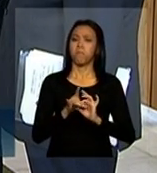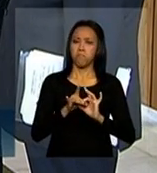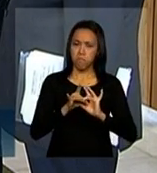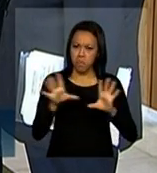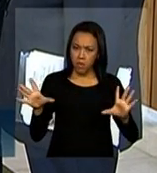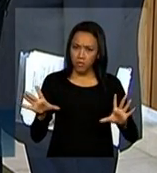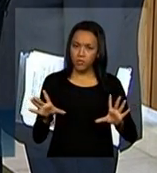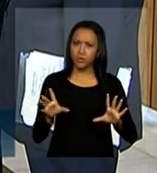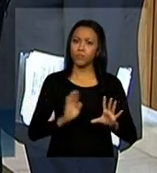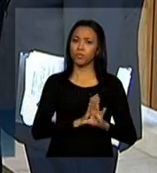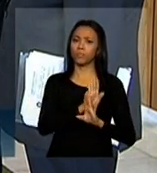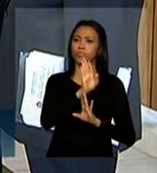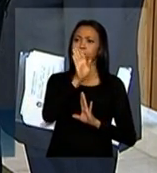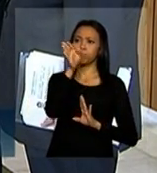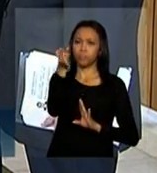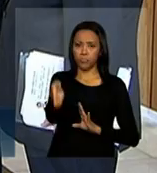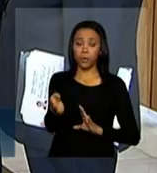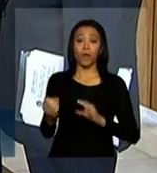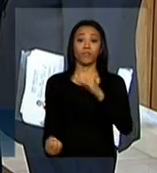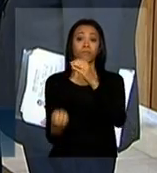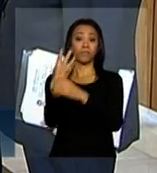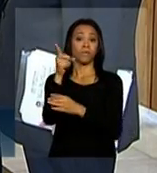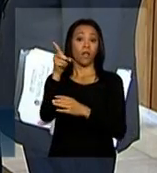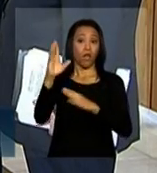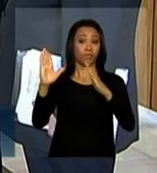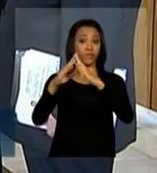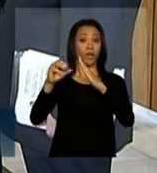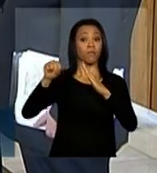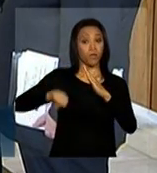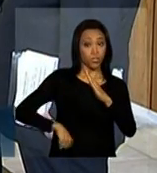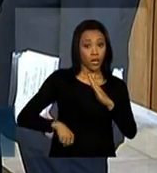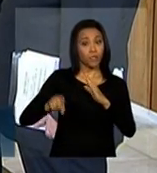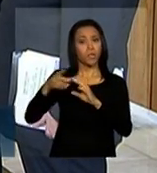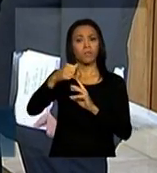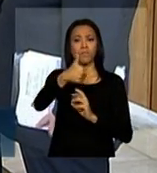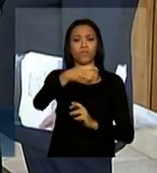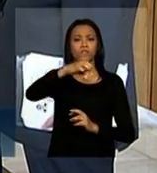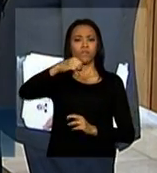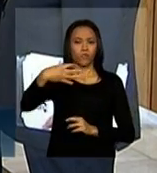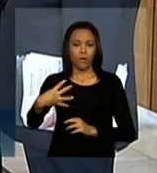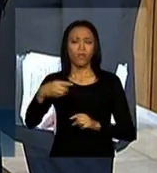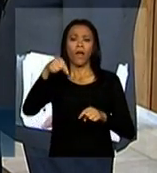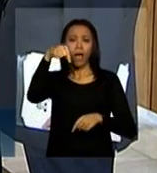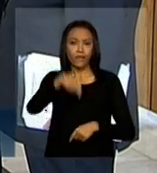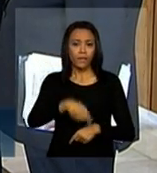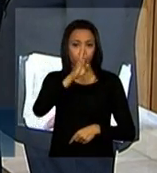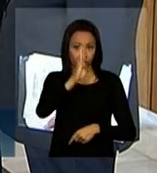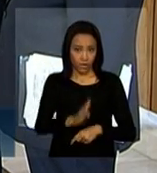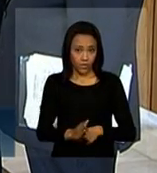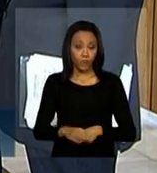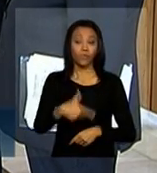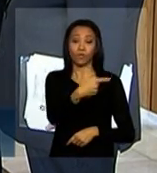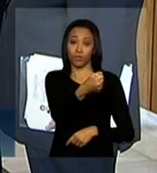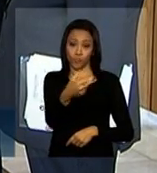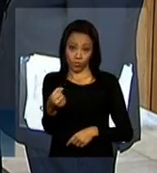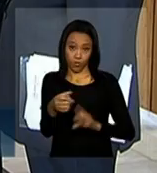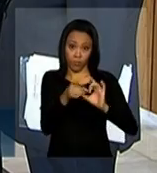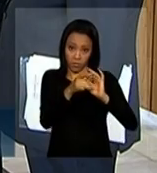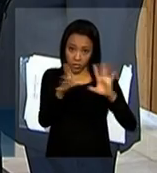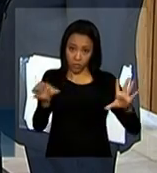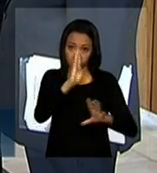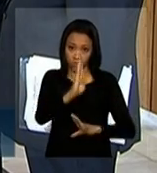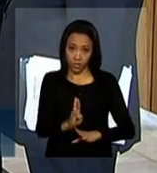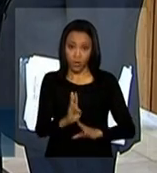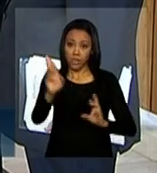embaixada no Vietnã em 1994 e o Vietnã em Brasília no ano 2000. As